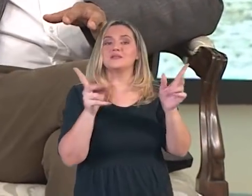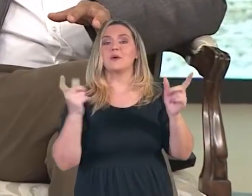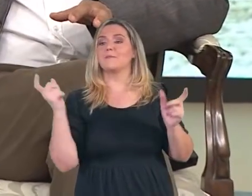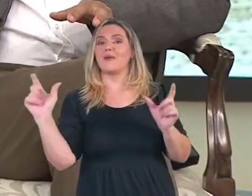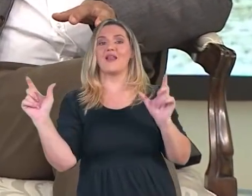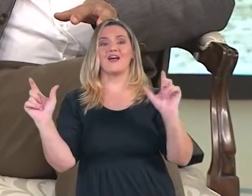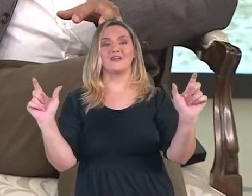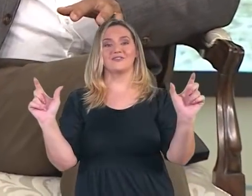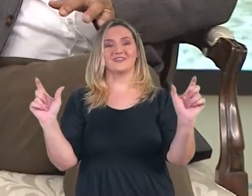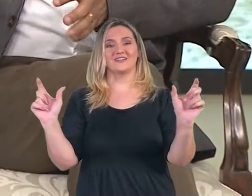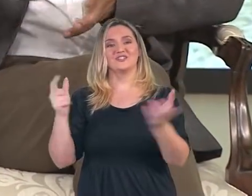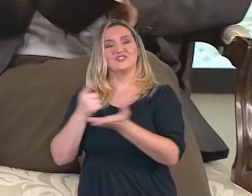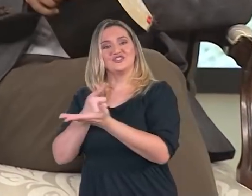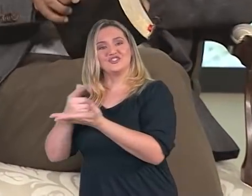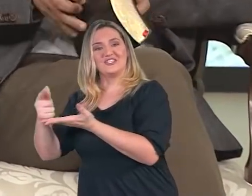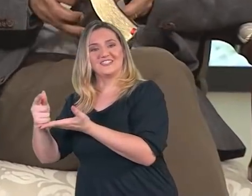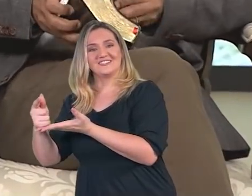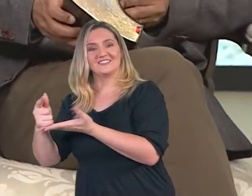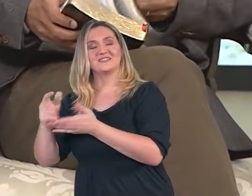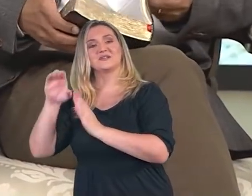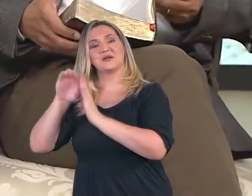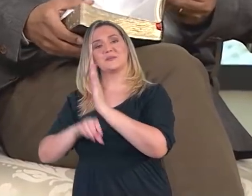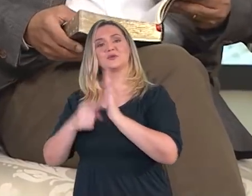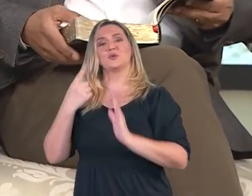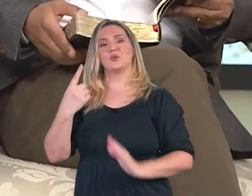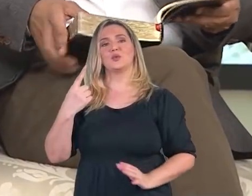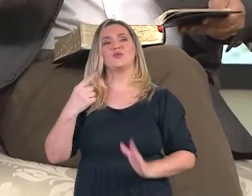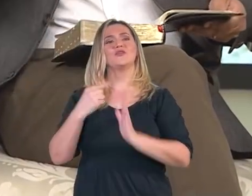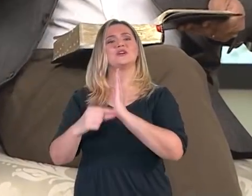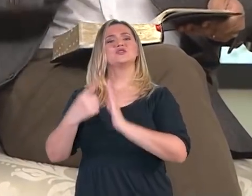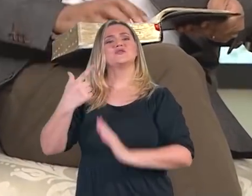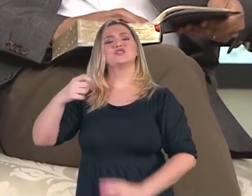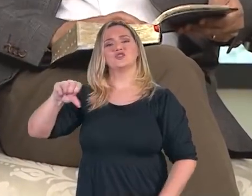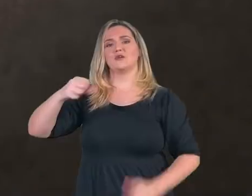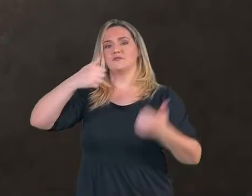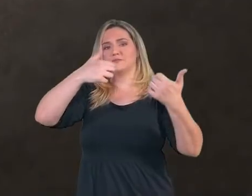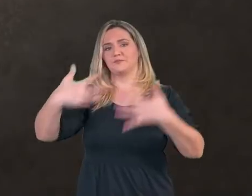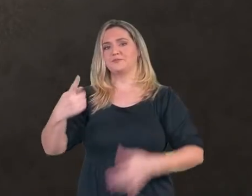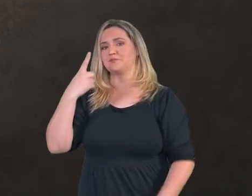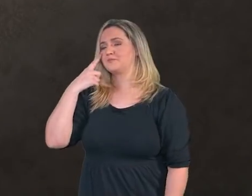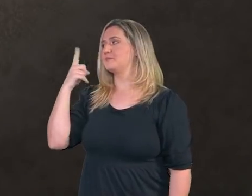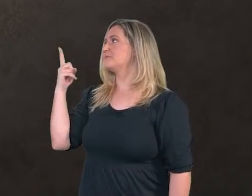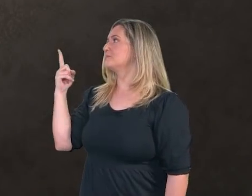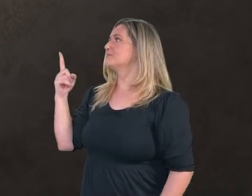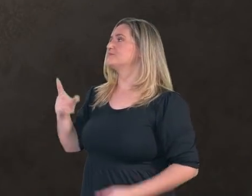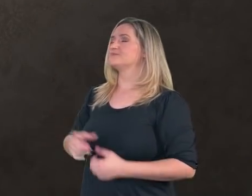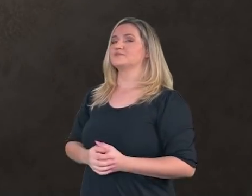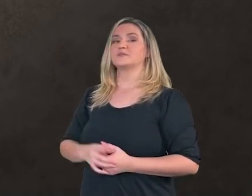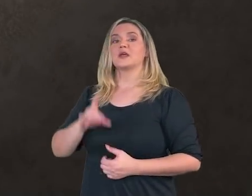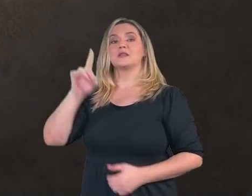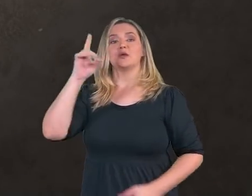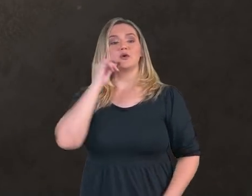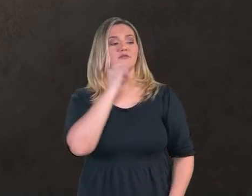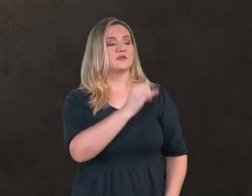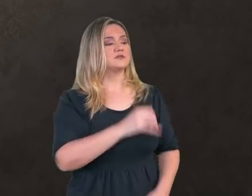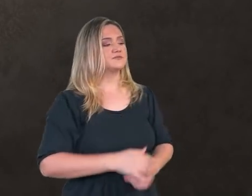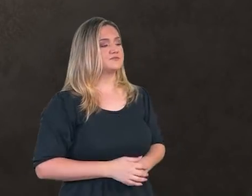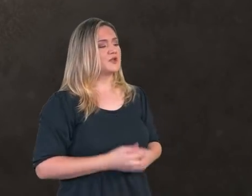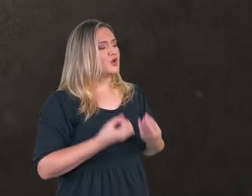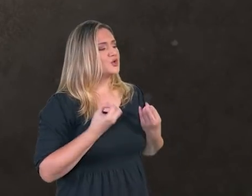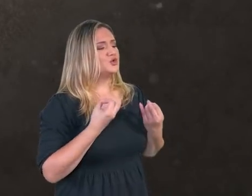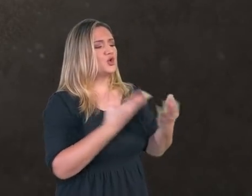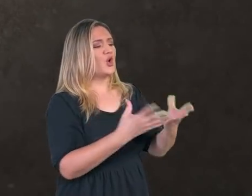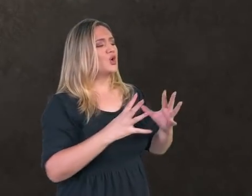palavras hebraicas que estão em Gênesis capítulo 1, verso 29, quando diz assim: E disse Deus, eis que vos tenho